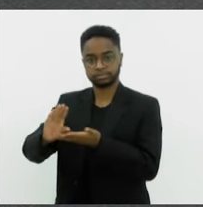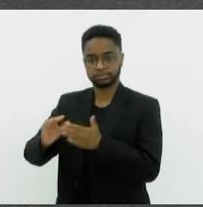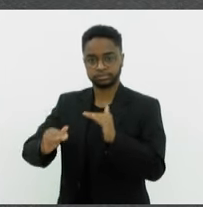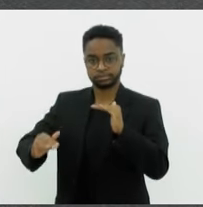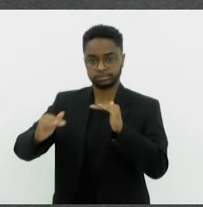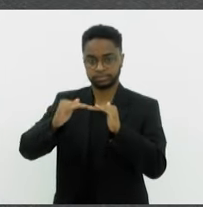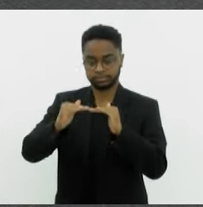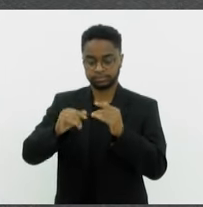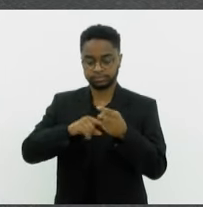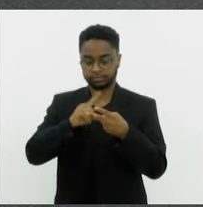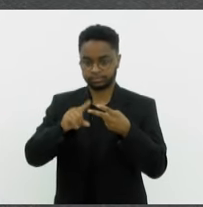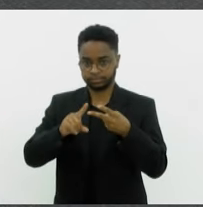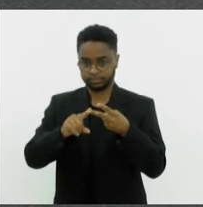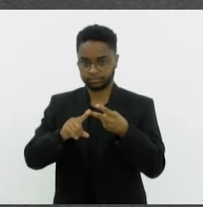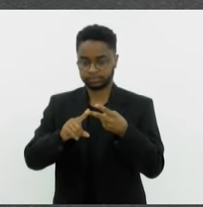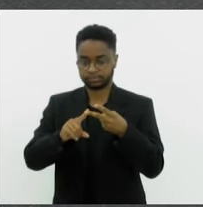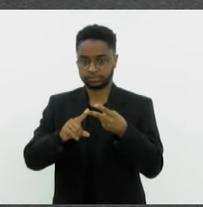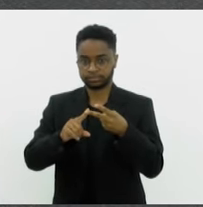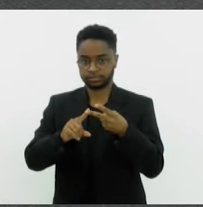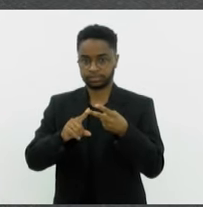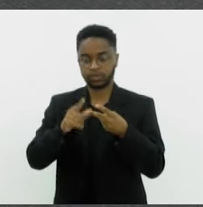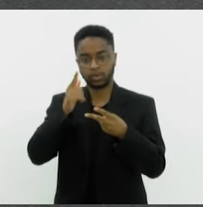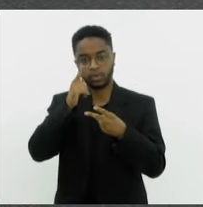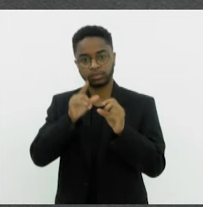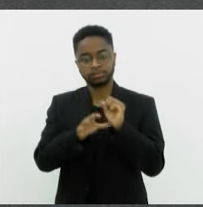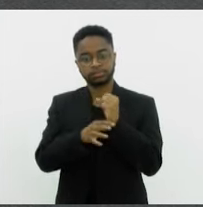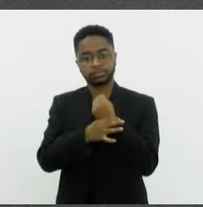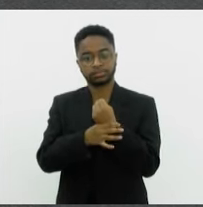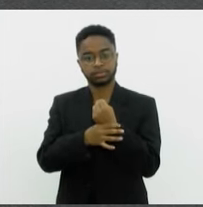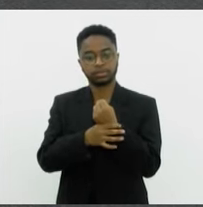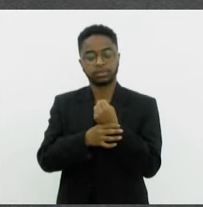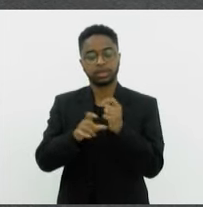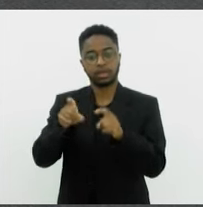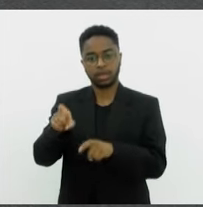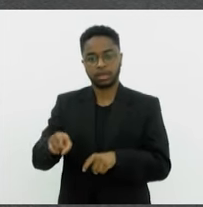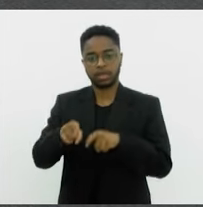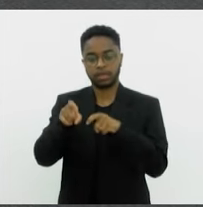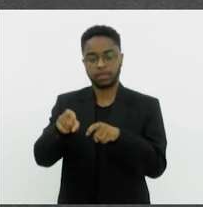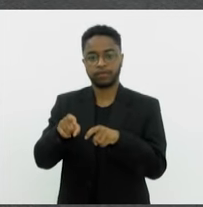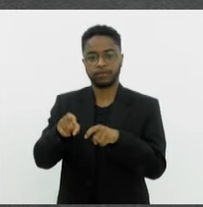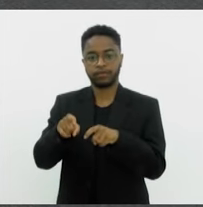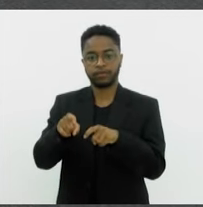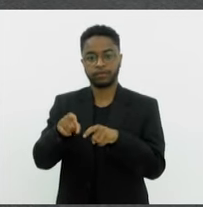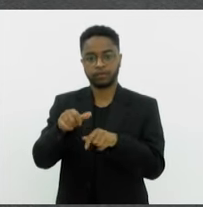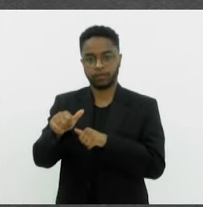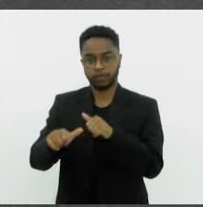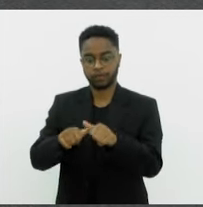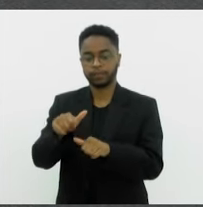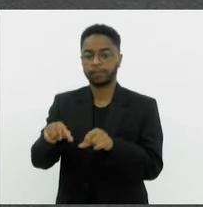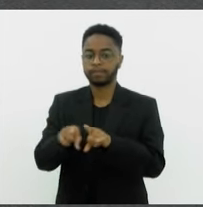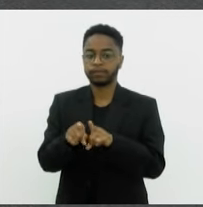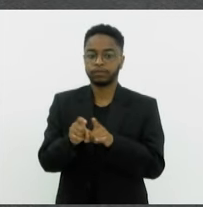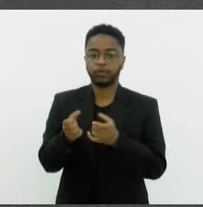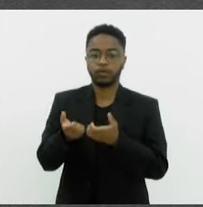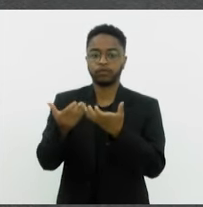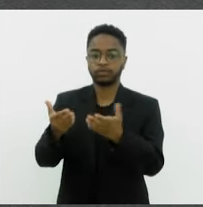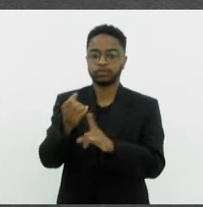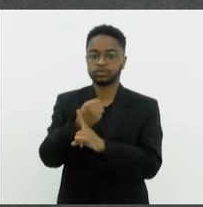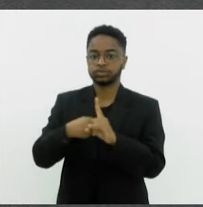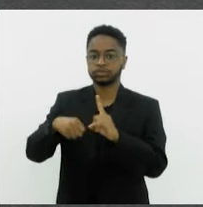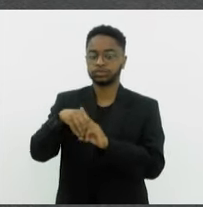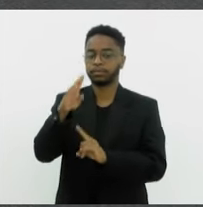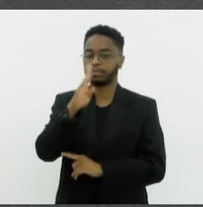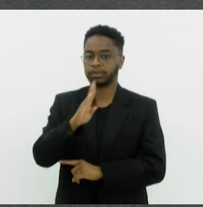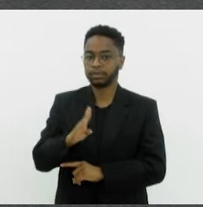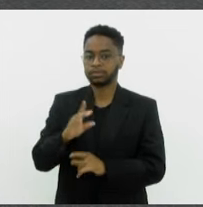aspecto, é a garantia da reforma agrária também traria para a sociedade brasileira o